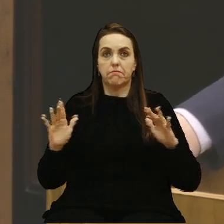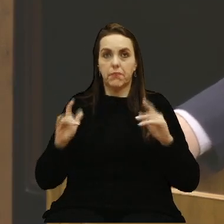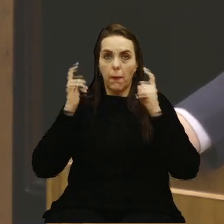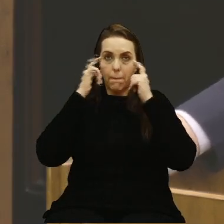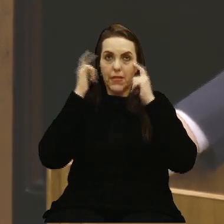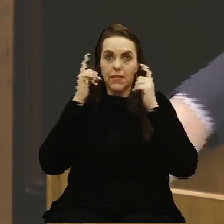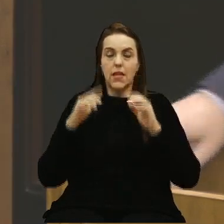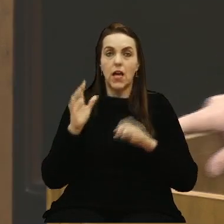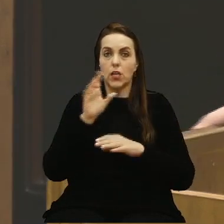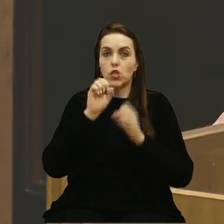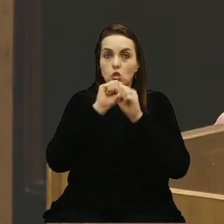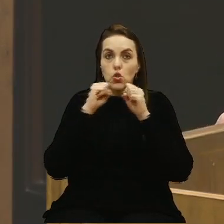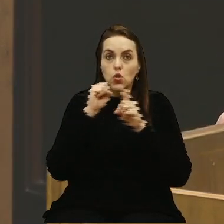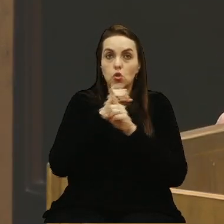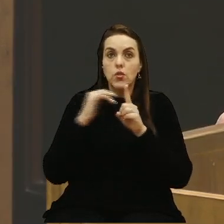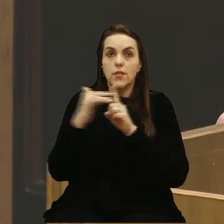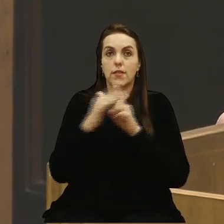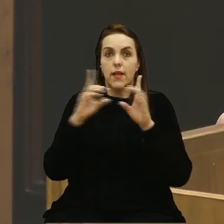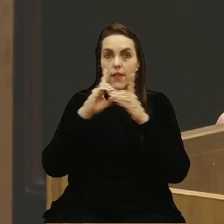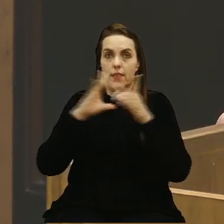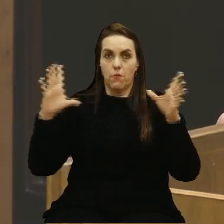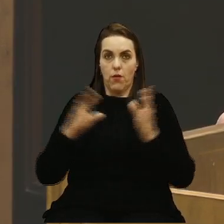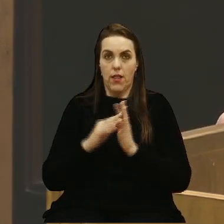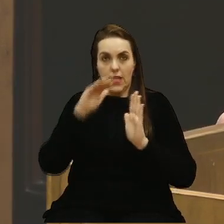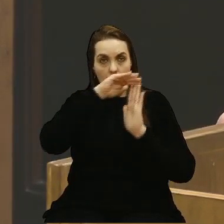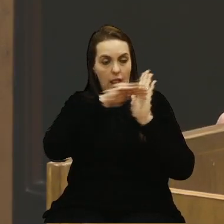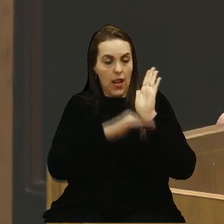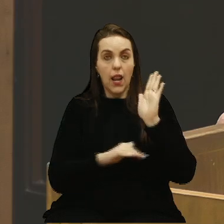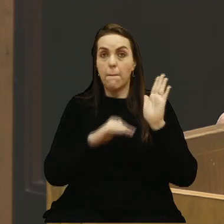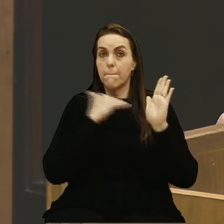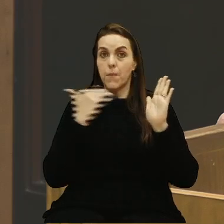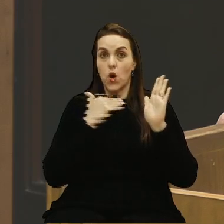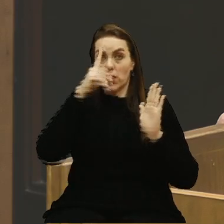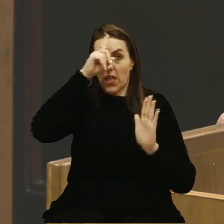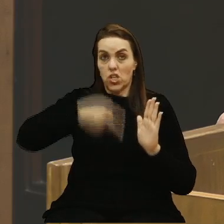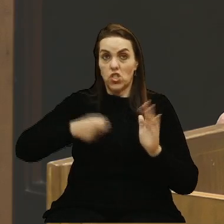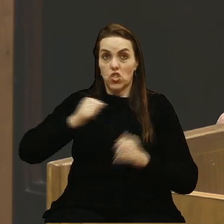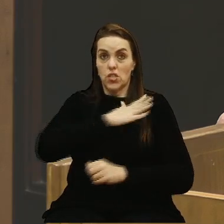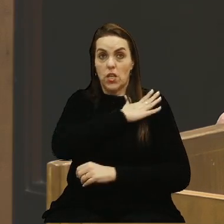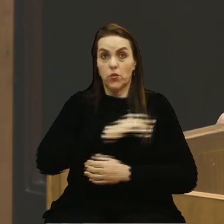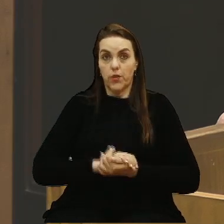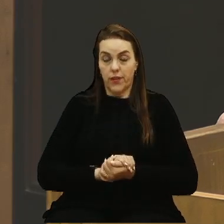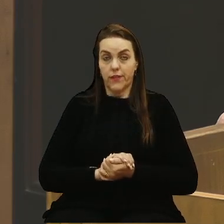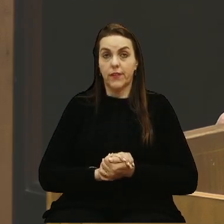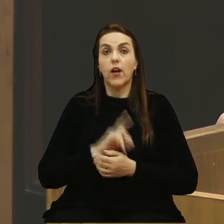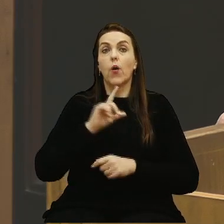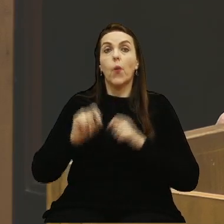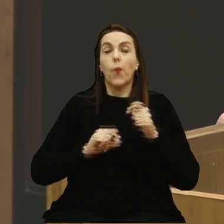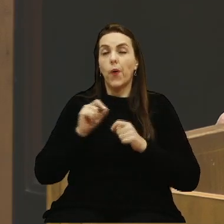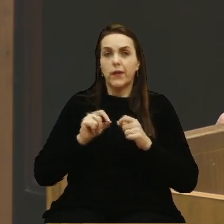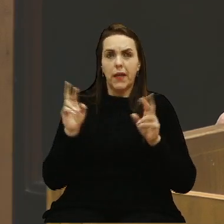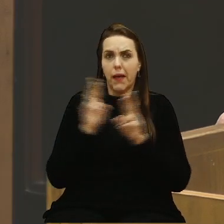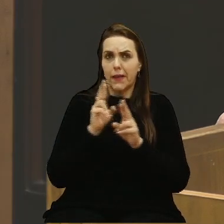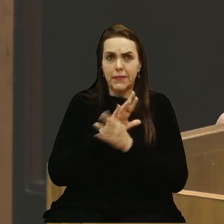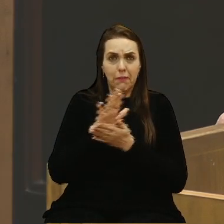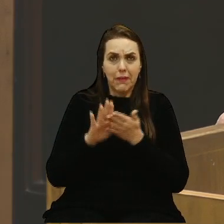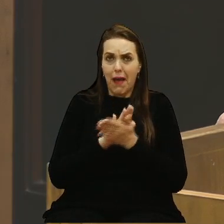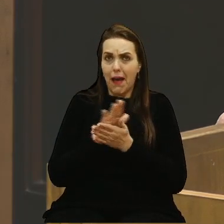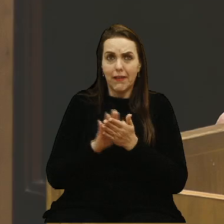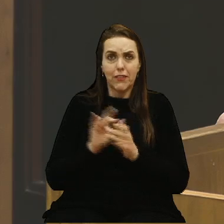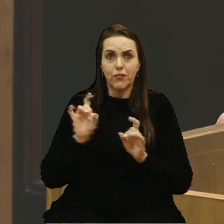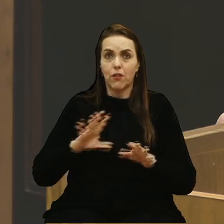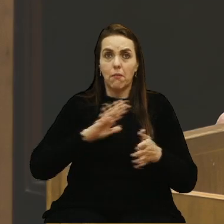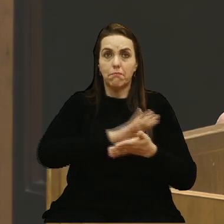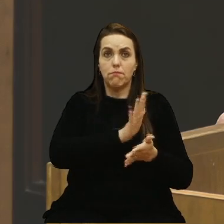ser democrática. É só pegar a lista de mortos pela ditadura, vereador Rafael. Quantos ali não tinham relação com nada? Simplesmente foram mortos